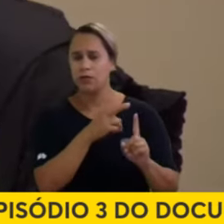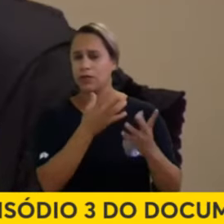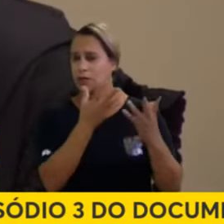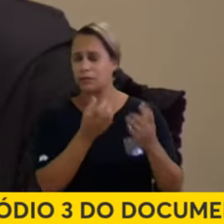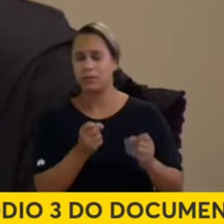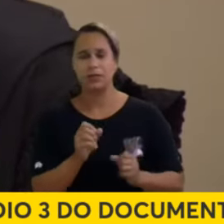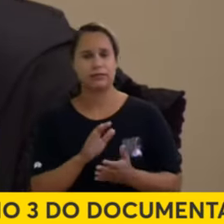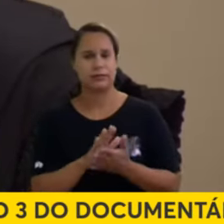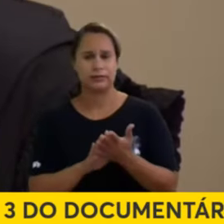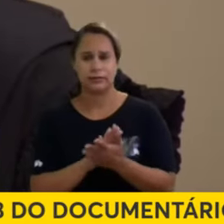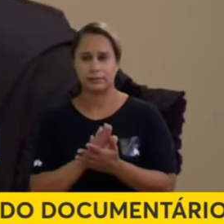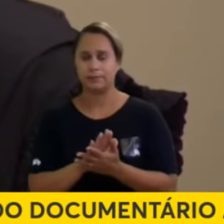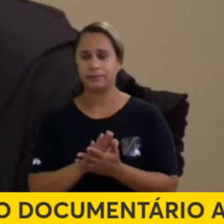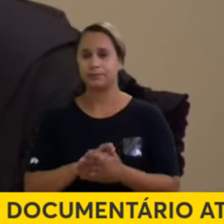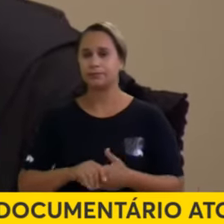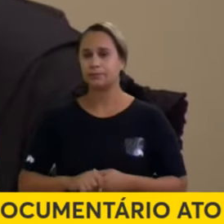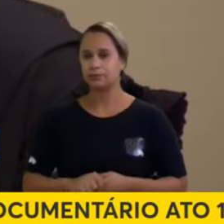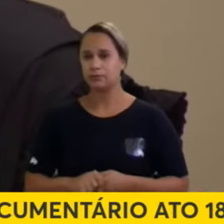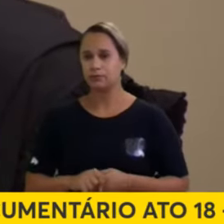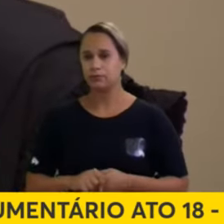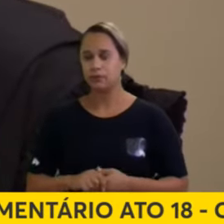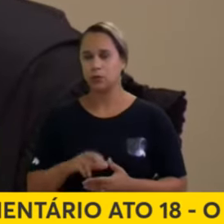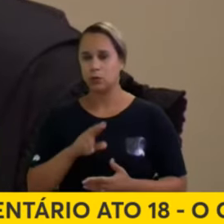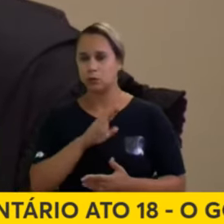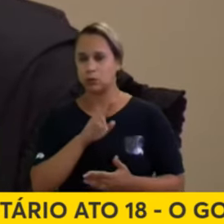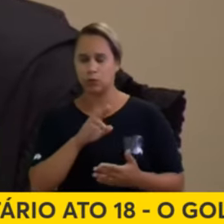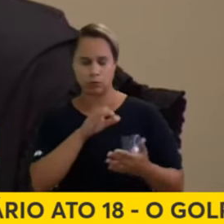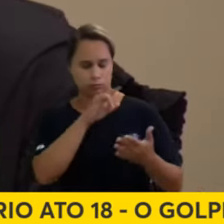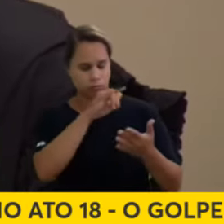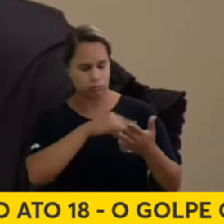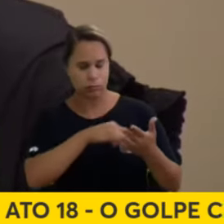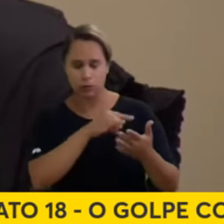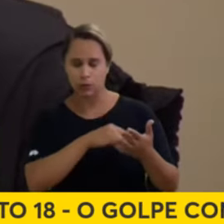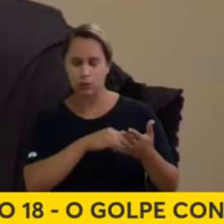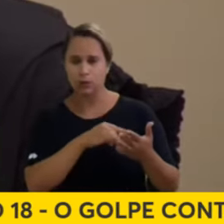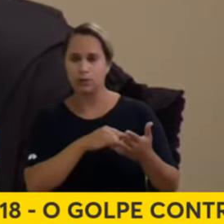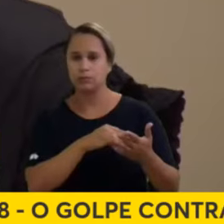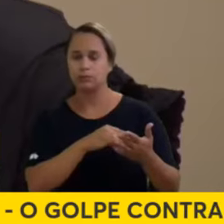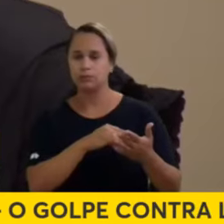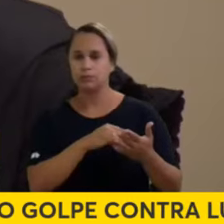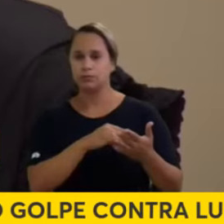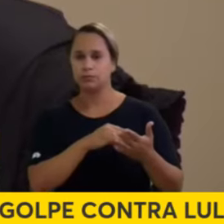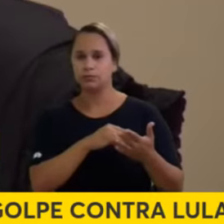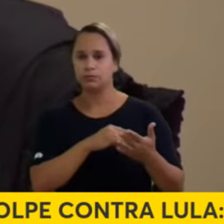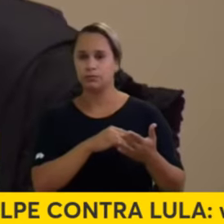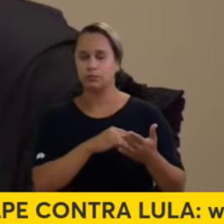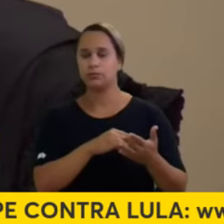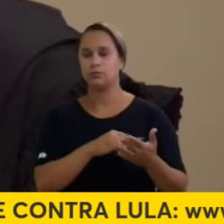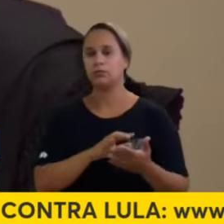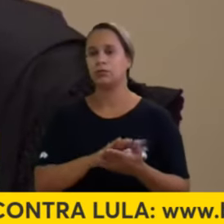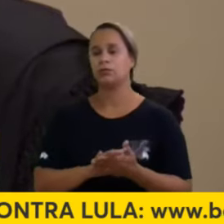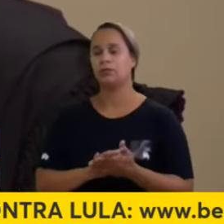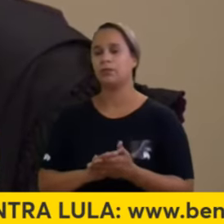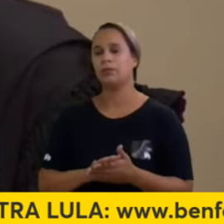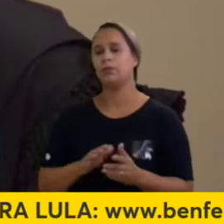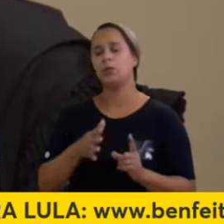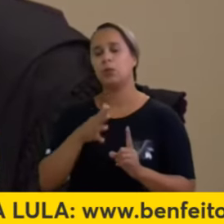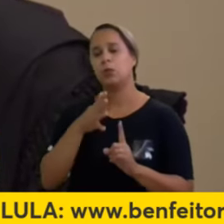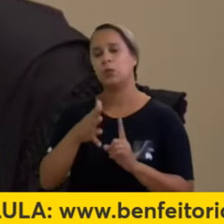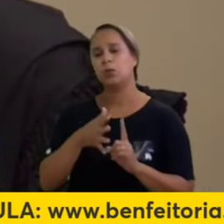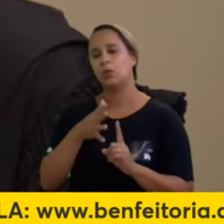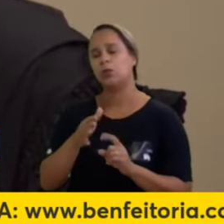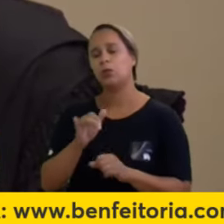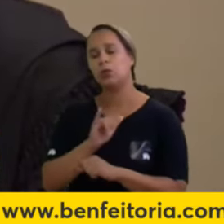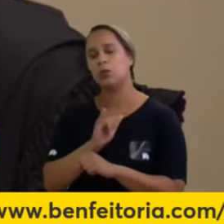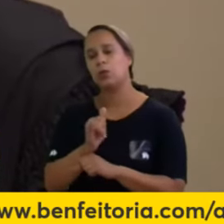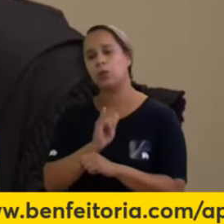e coordenador Gustavo Castro no nome dos documentos não obstante em seu depoimento pessoal investigado admitiu o uso desses smartphones